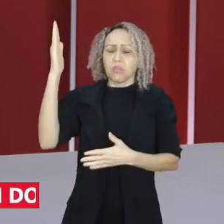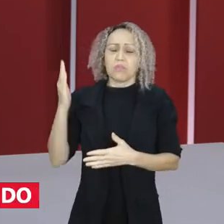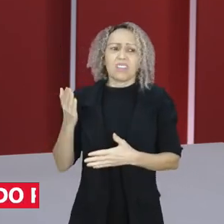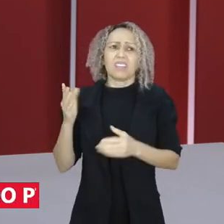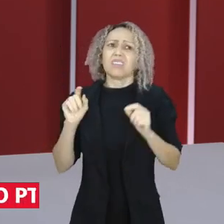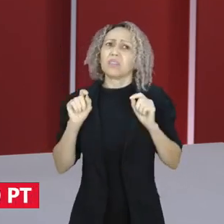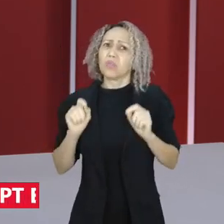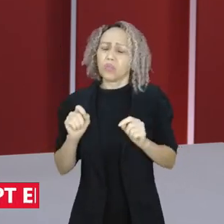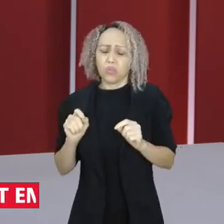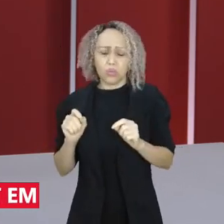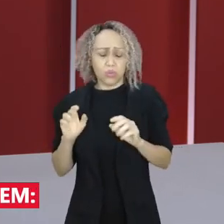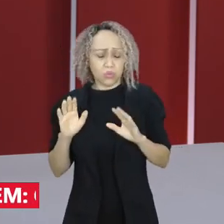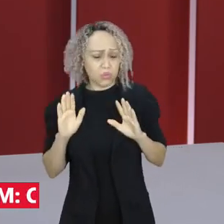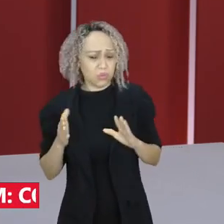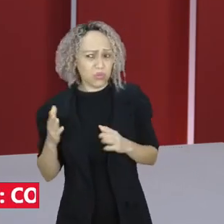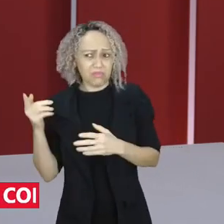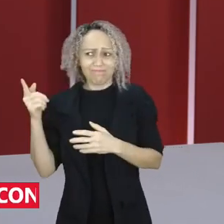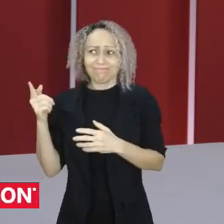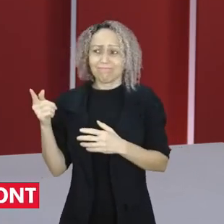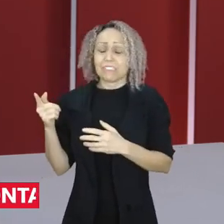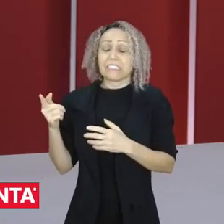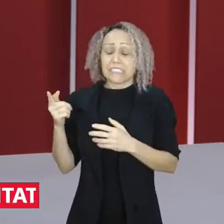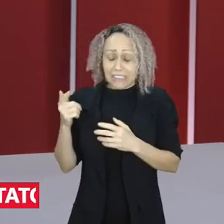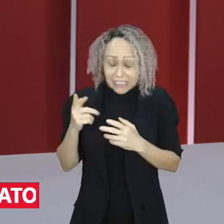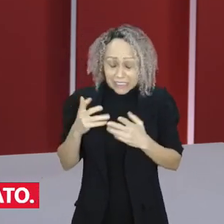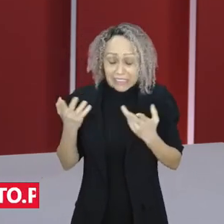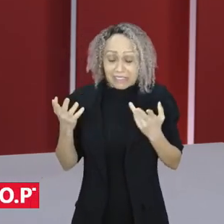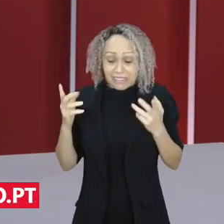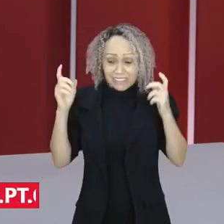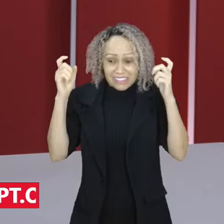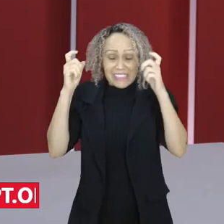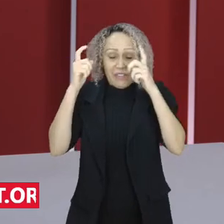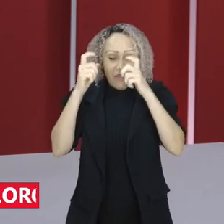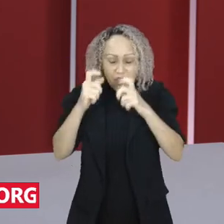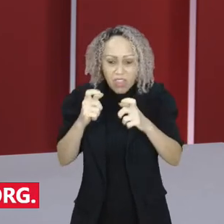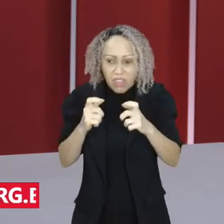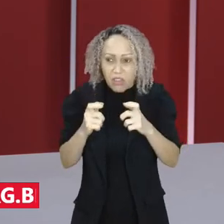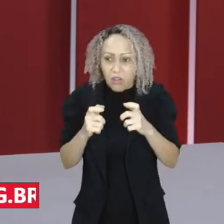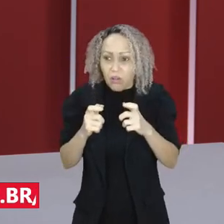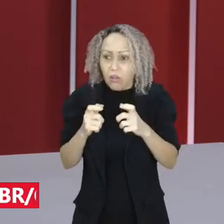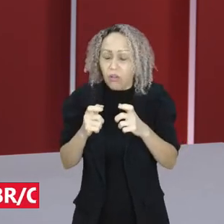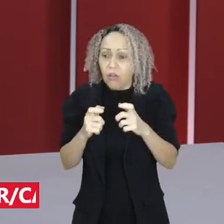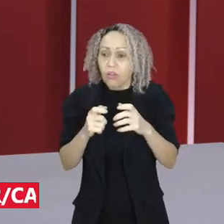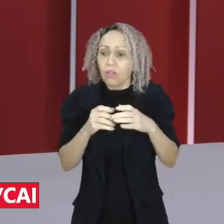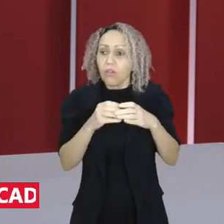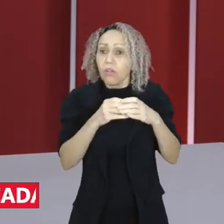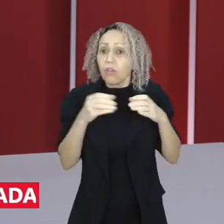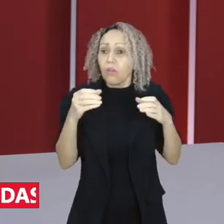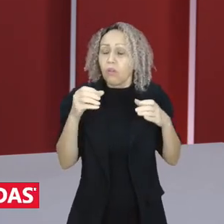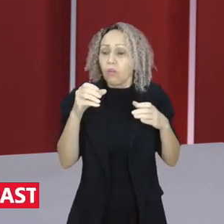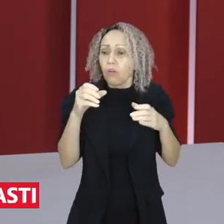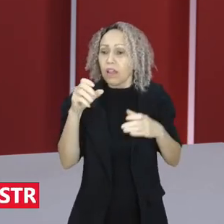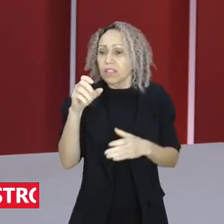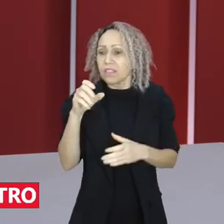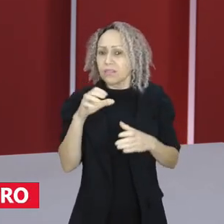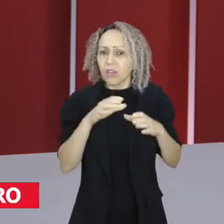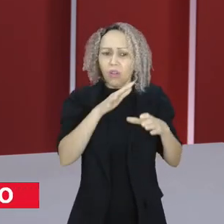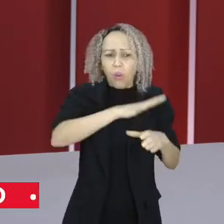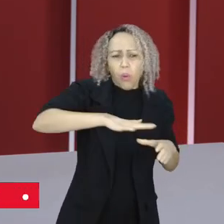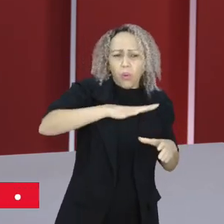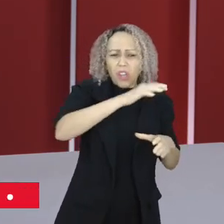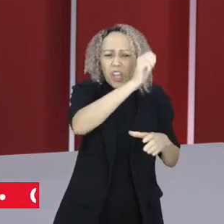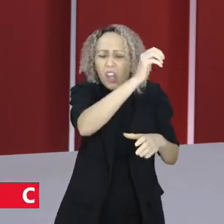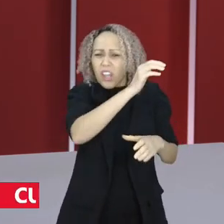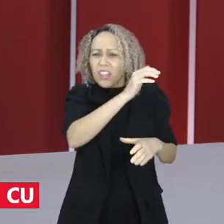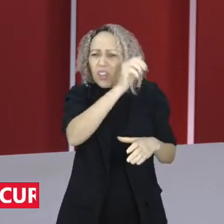vergonhoso mais uma vez aí quase metade só para vocês terem uma ideia quase metade das crianças menores de 14 anos no Brasil